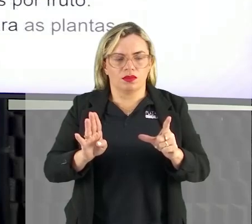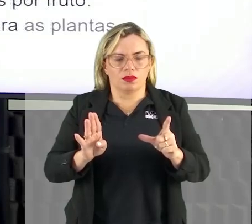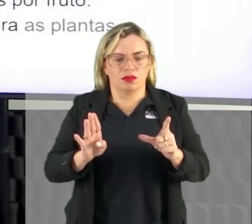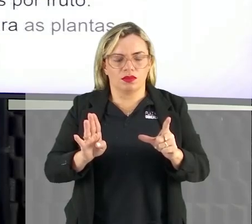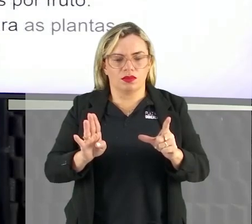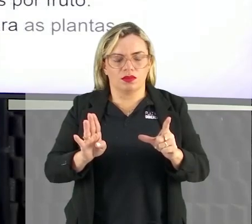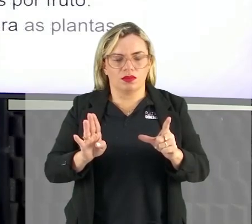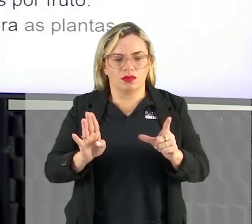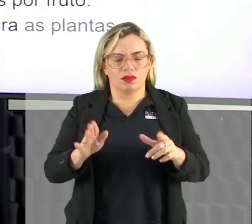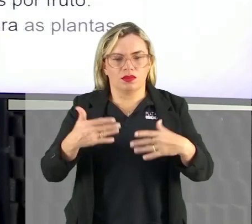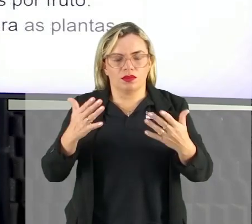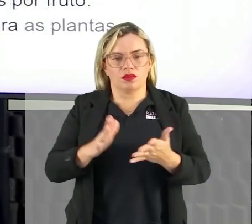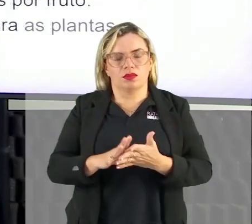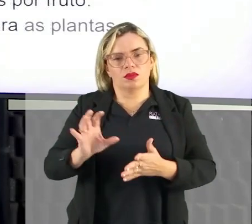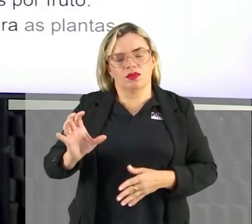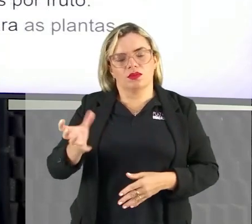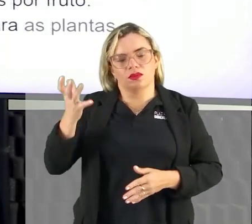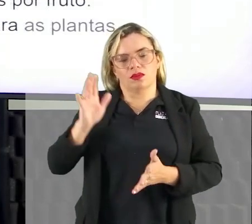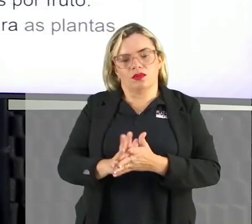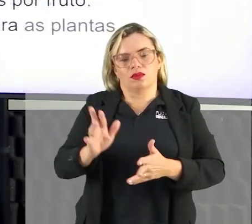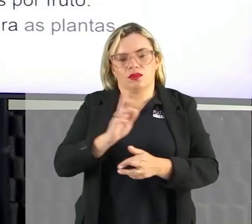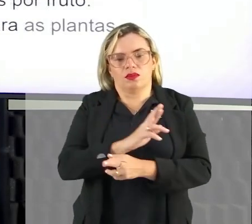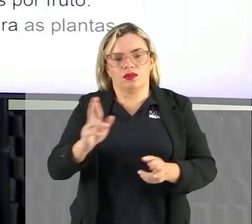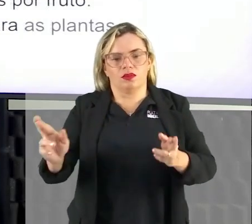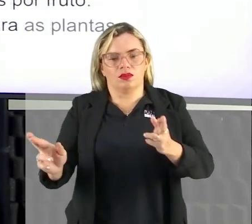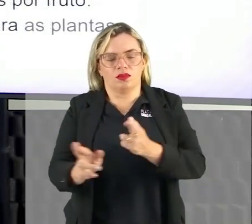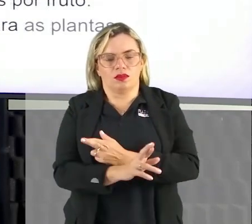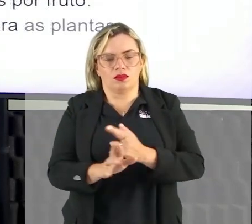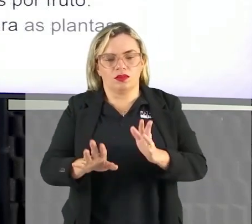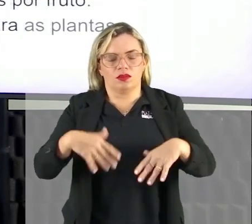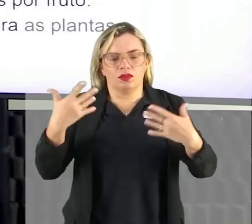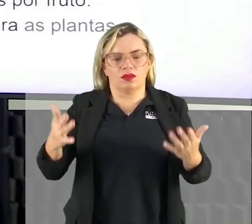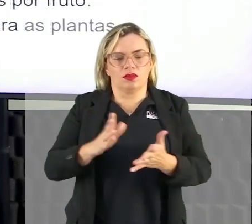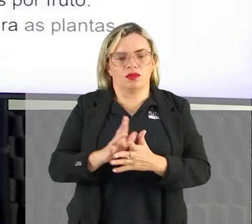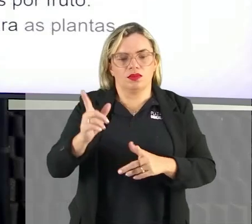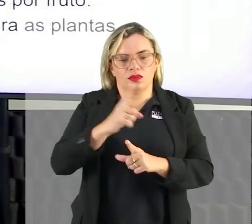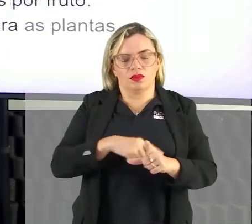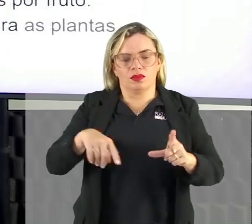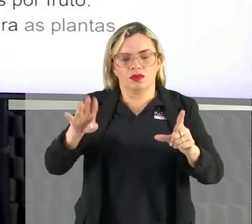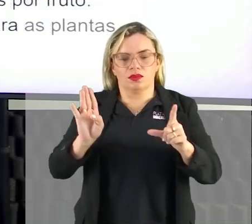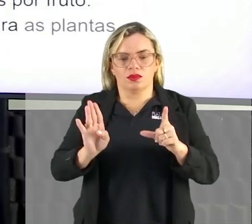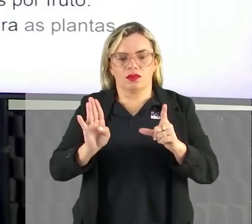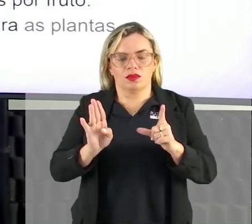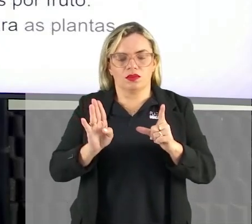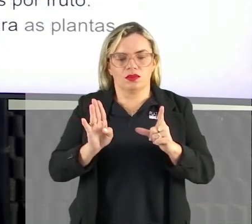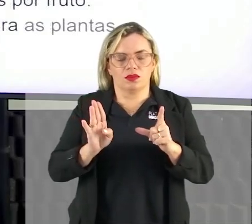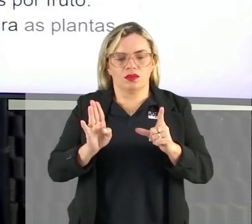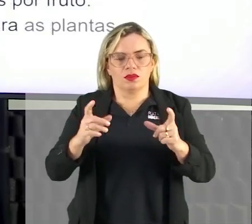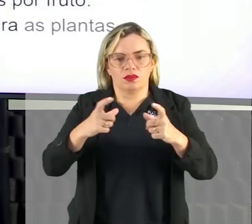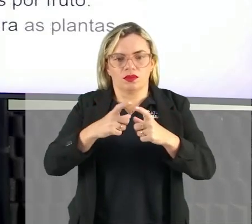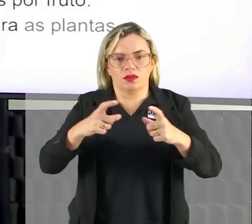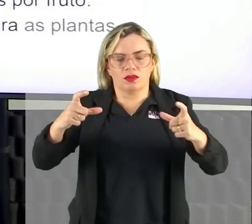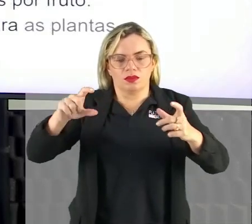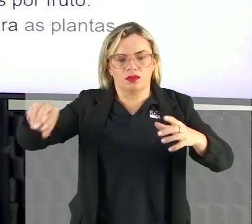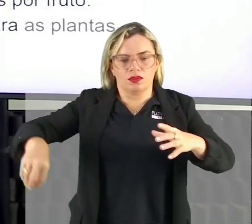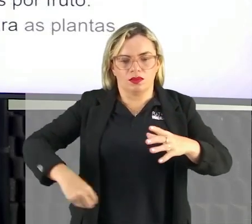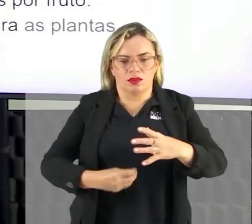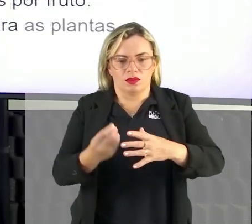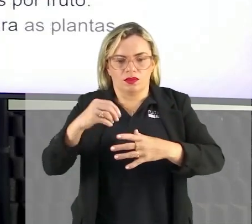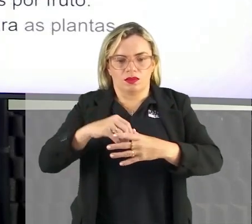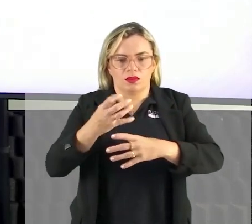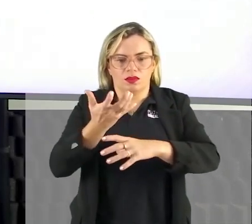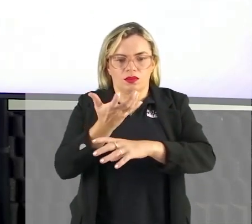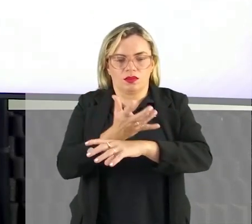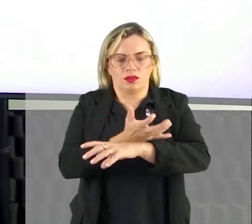ocorreu, né, esse evento relacionado à flora ocorreu em função do tamanho das plantas, né? Então, as plantas que as